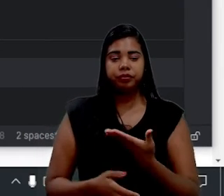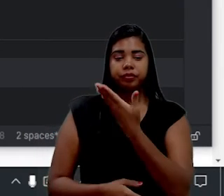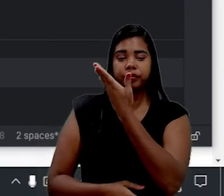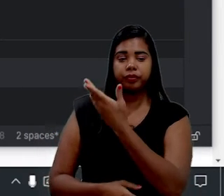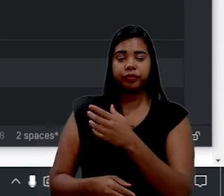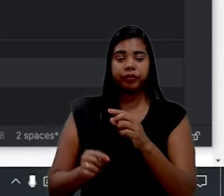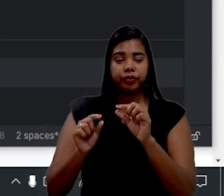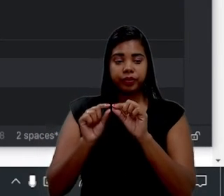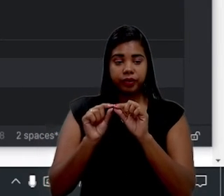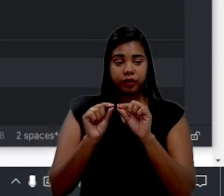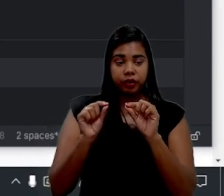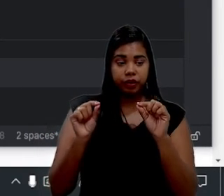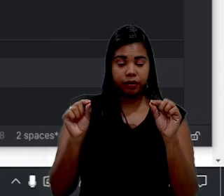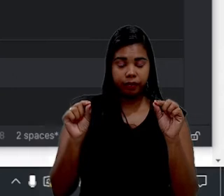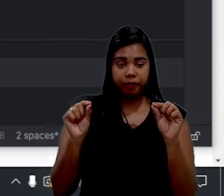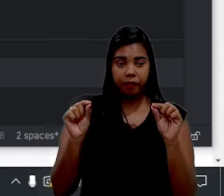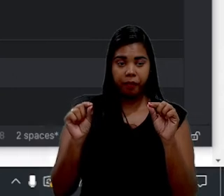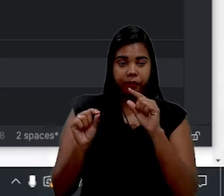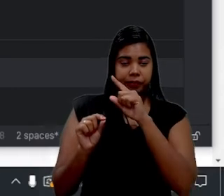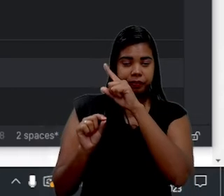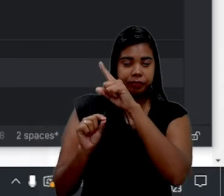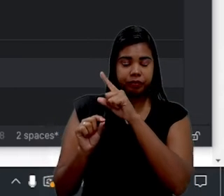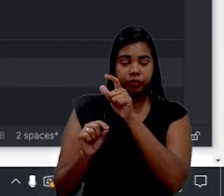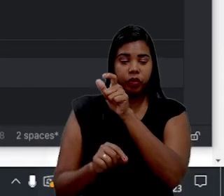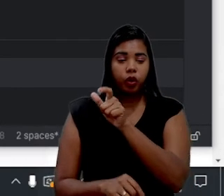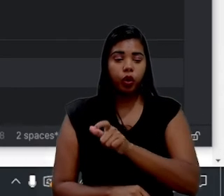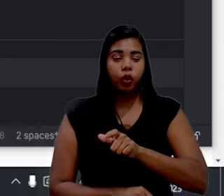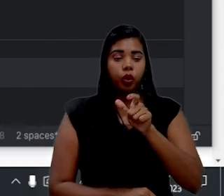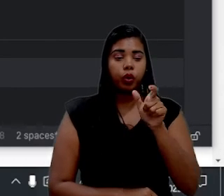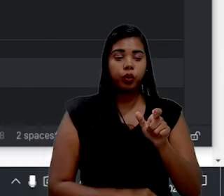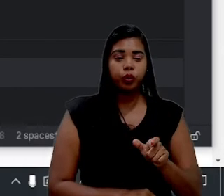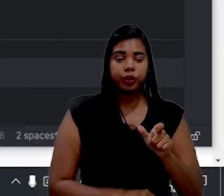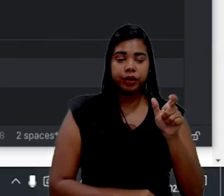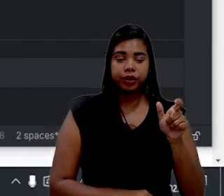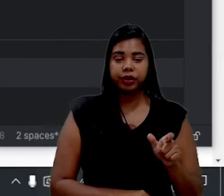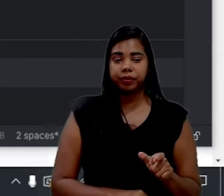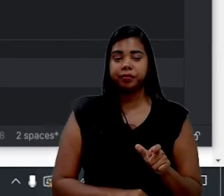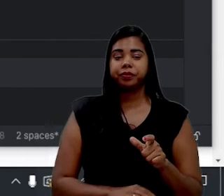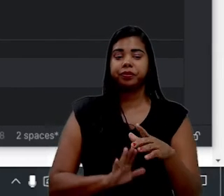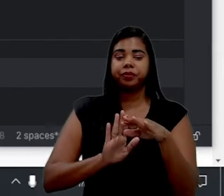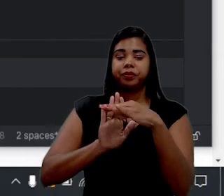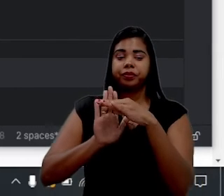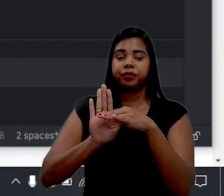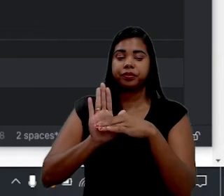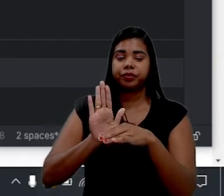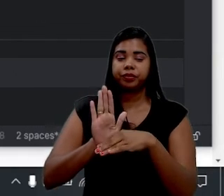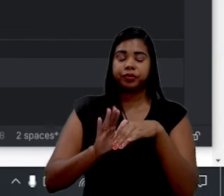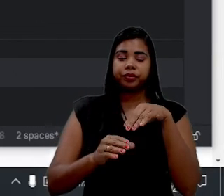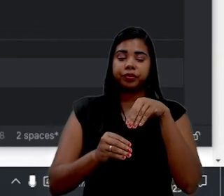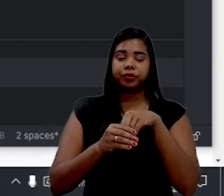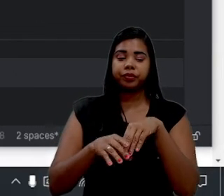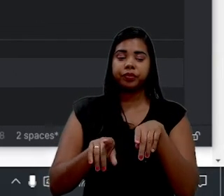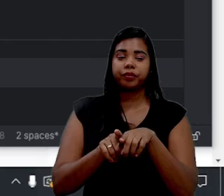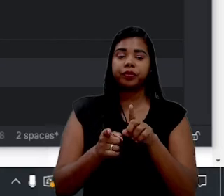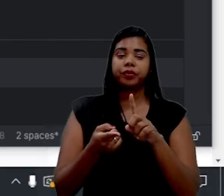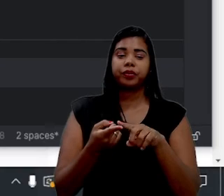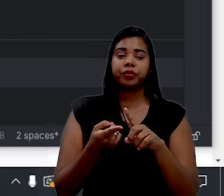dentro de linha a gente bota uma div, né, coluna, né, uma classe chama coluna, dentro dessa